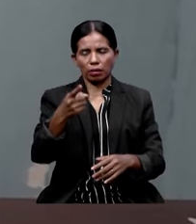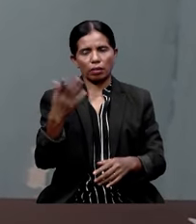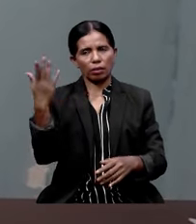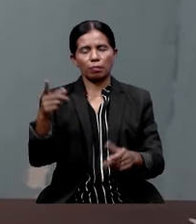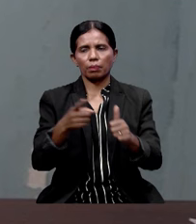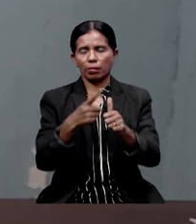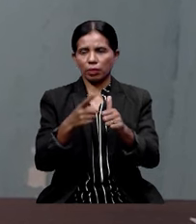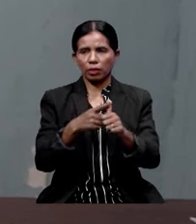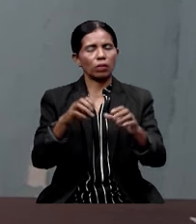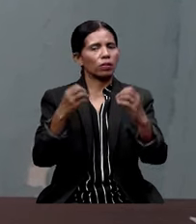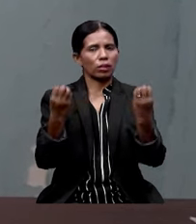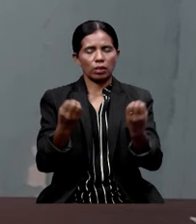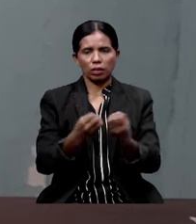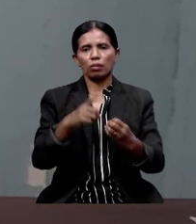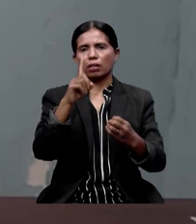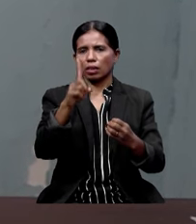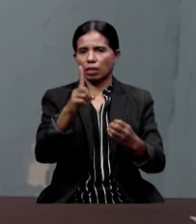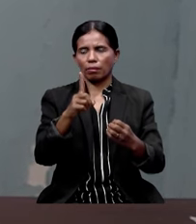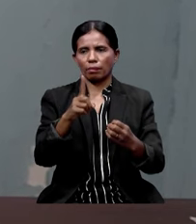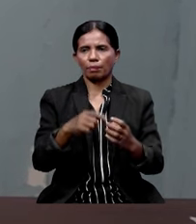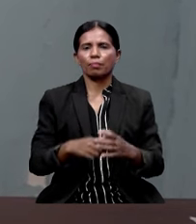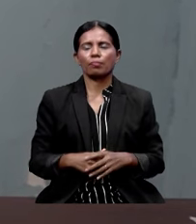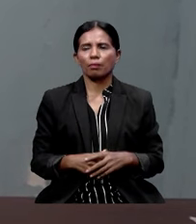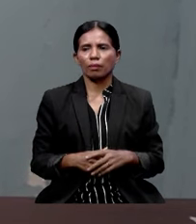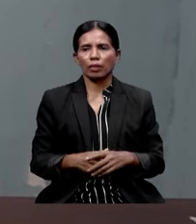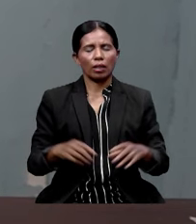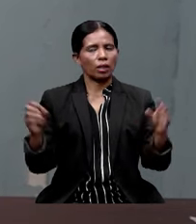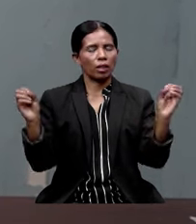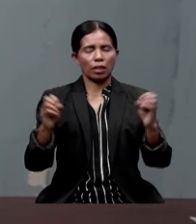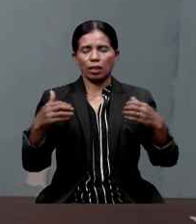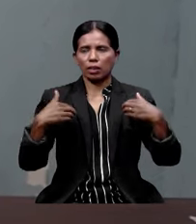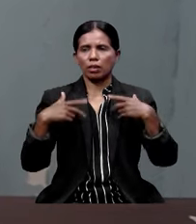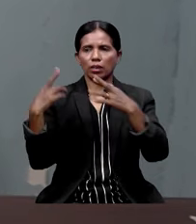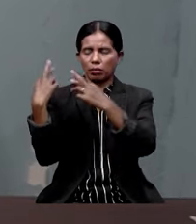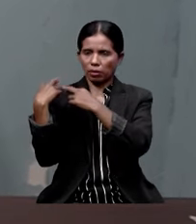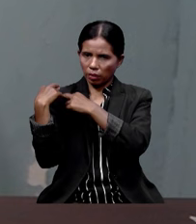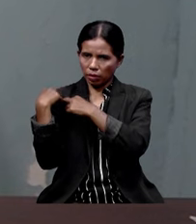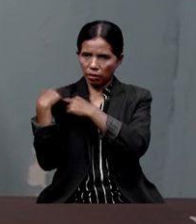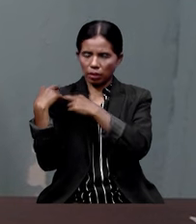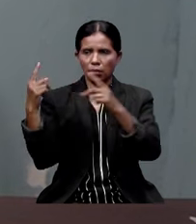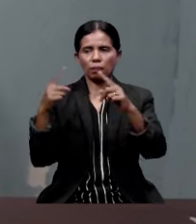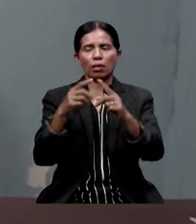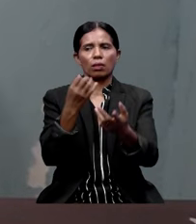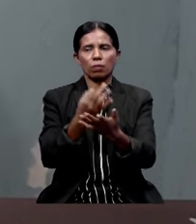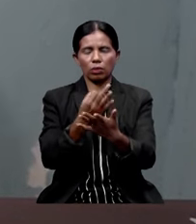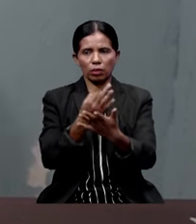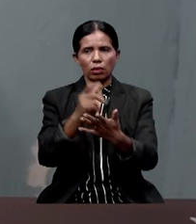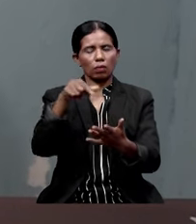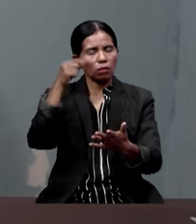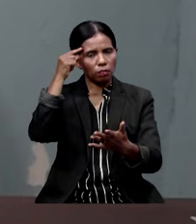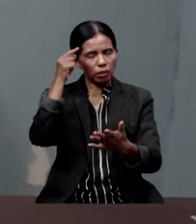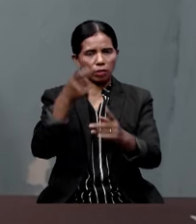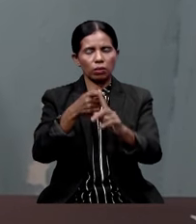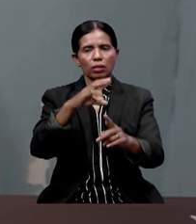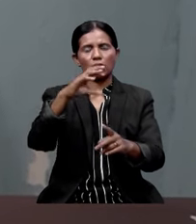Primeiro, se a organização ida lá e responsabilidade para fundo nebe maca governo, lhe se